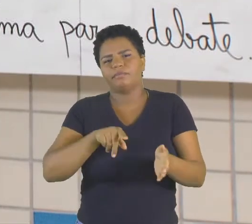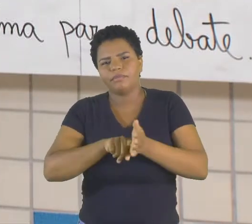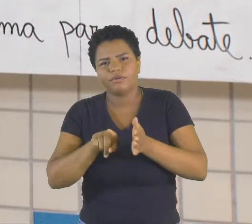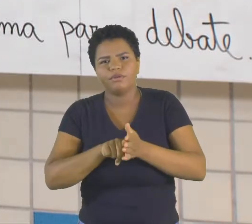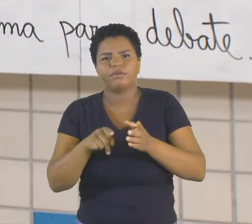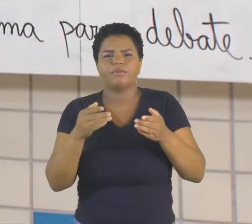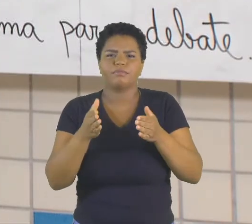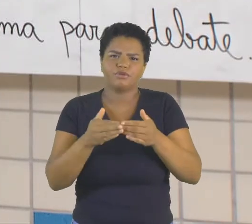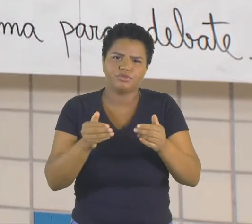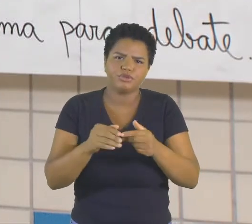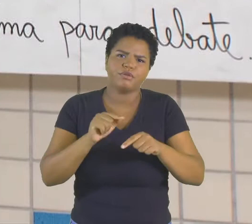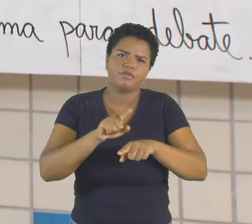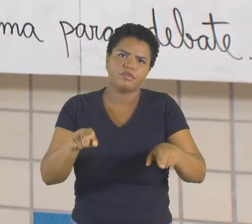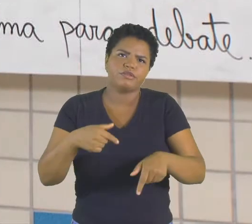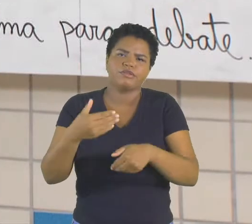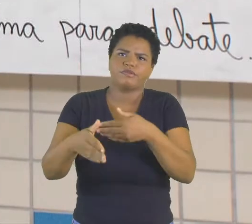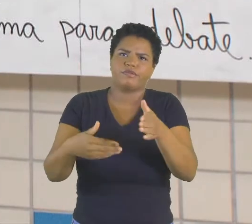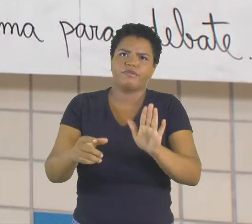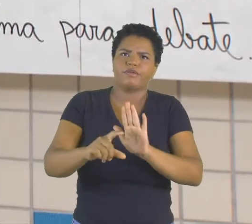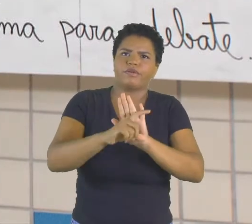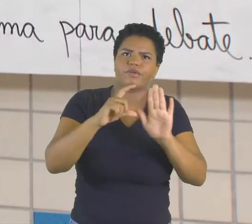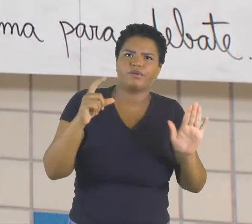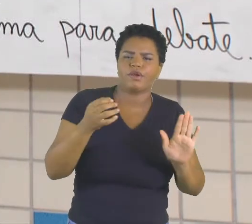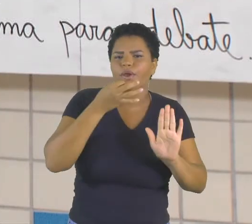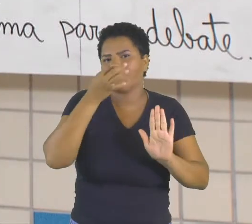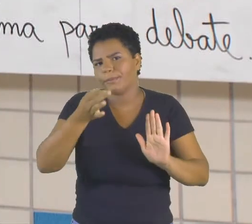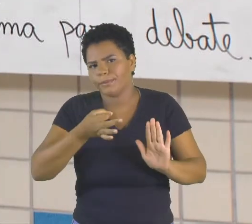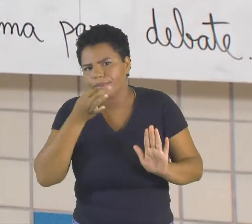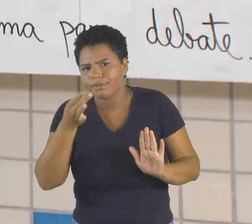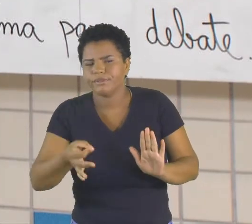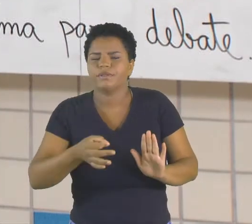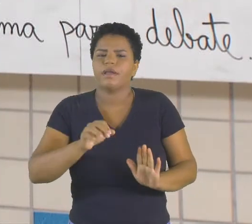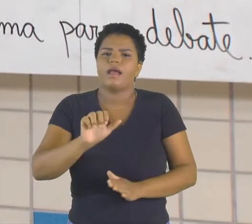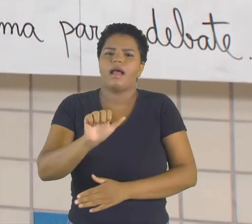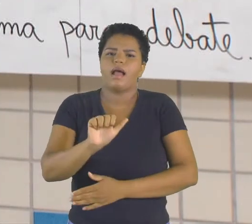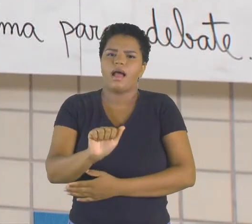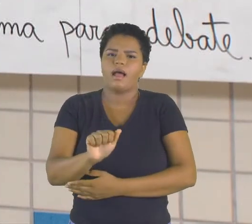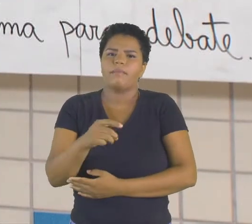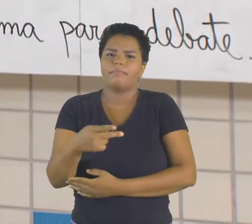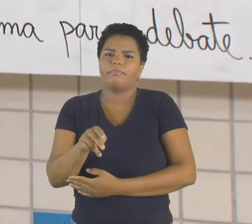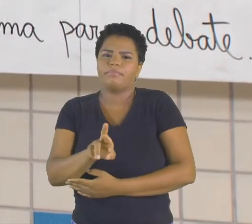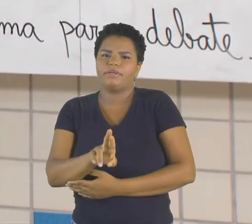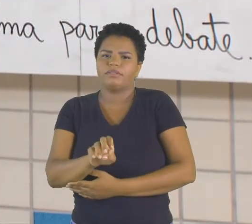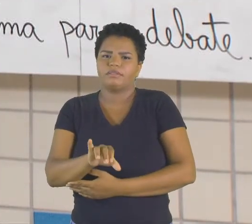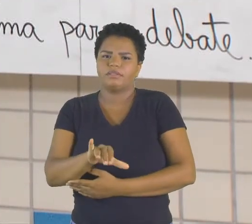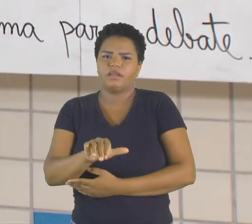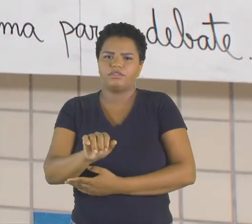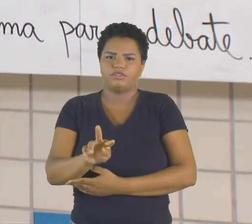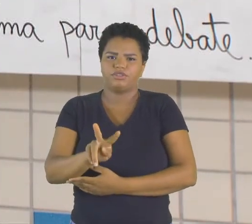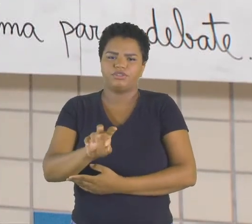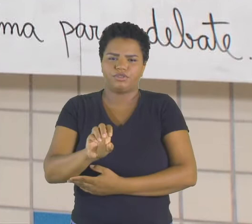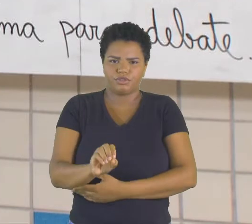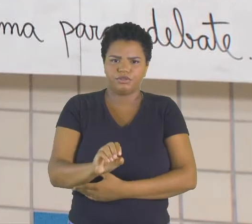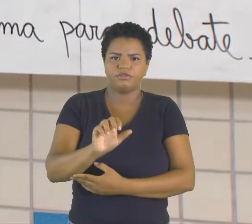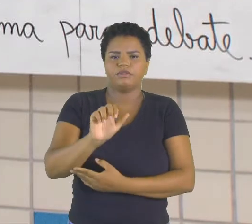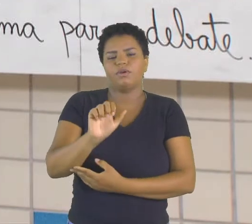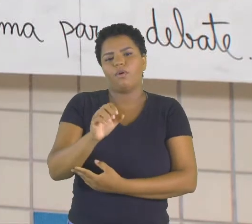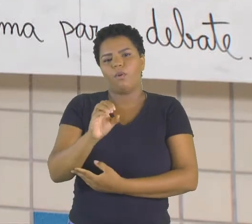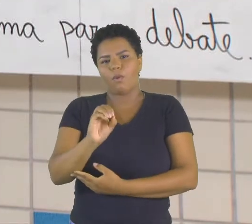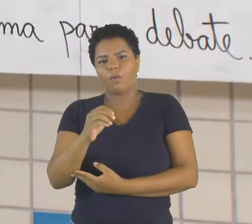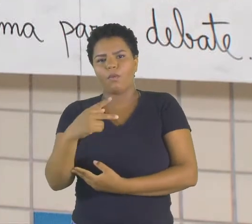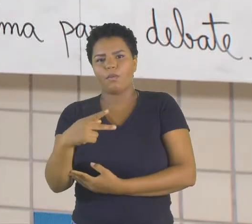desenvolverem ora um parágrafo argumentativo, apreciativo, opinativo. Lembrando que eu disse que são